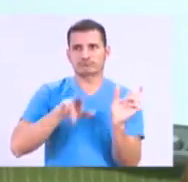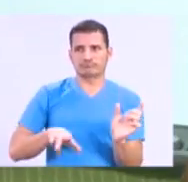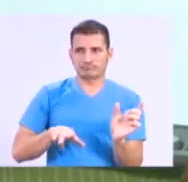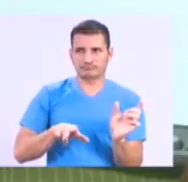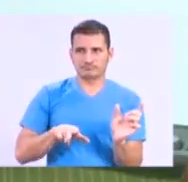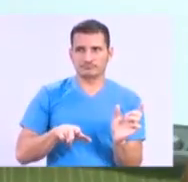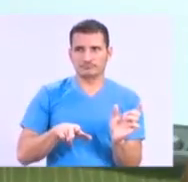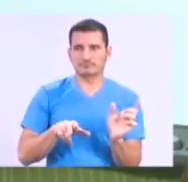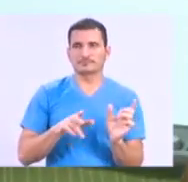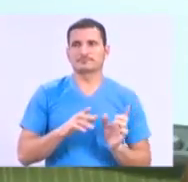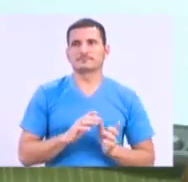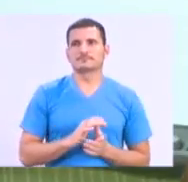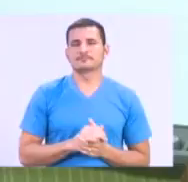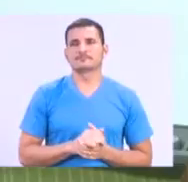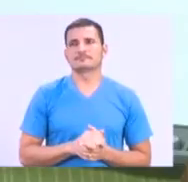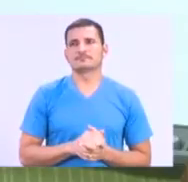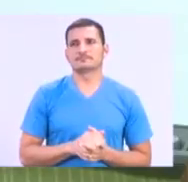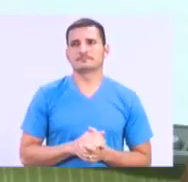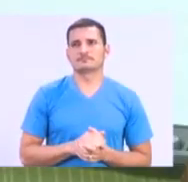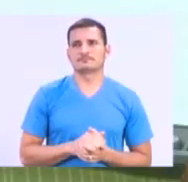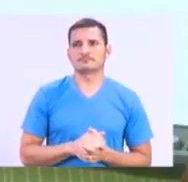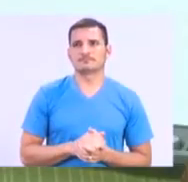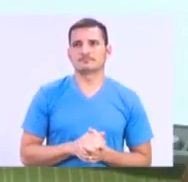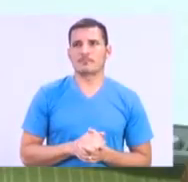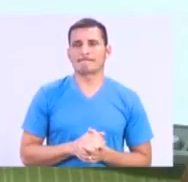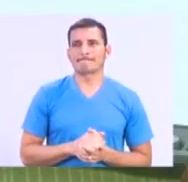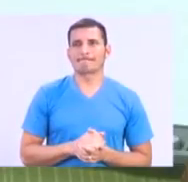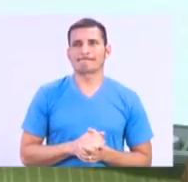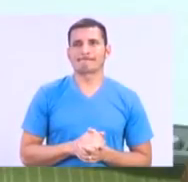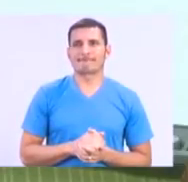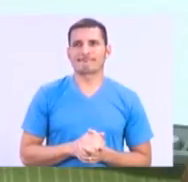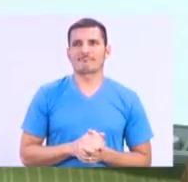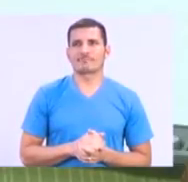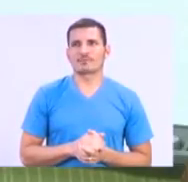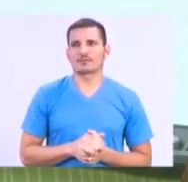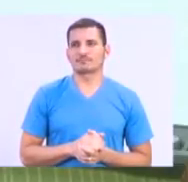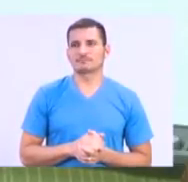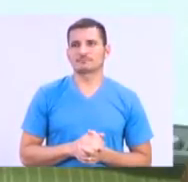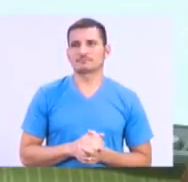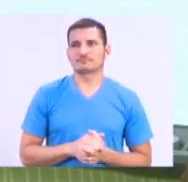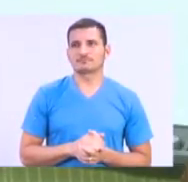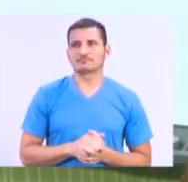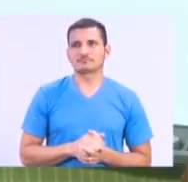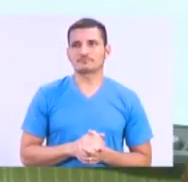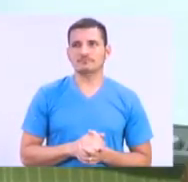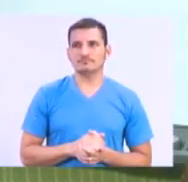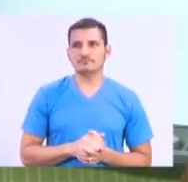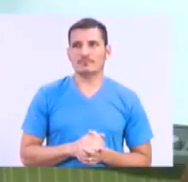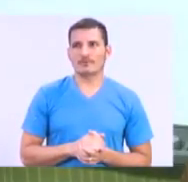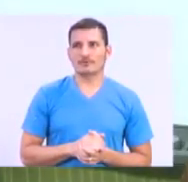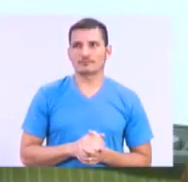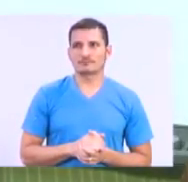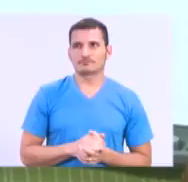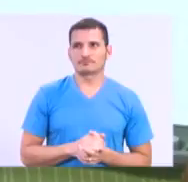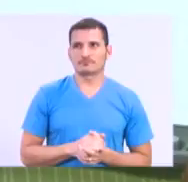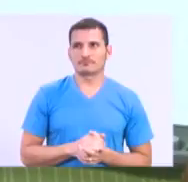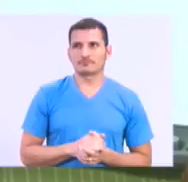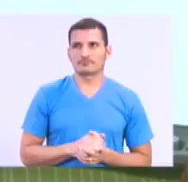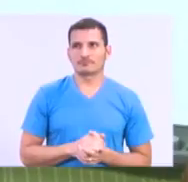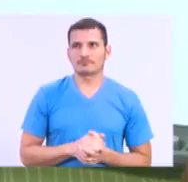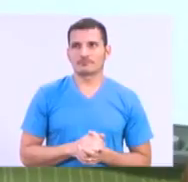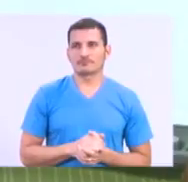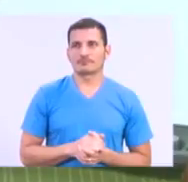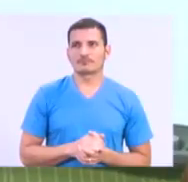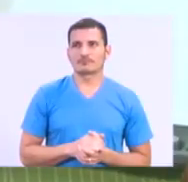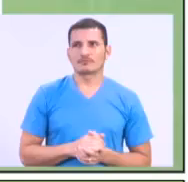memória são delimitados para que toda essa memória seja ocupada, certo? Então nós temos a